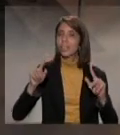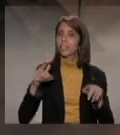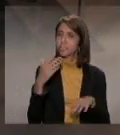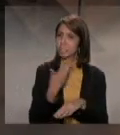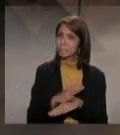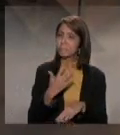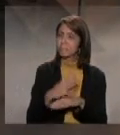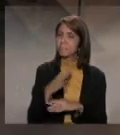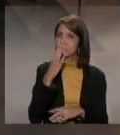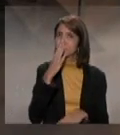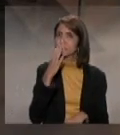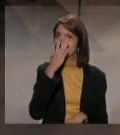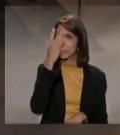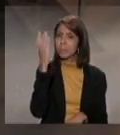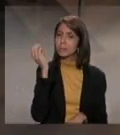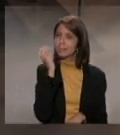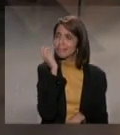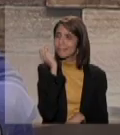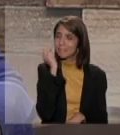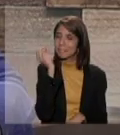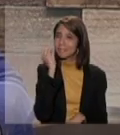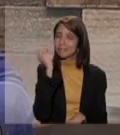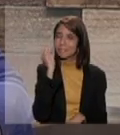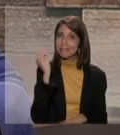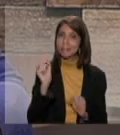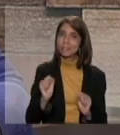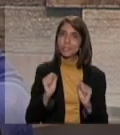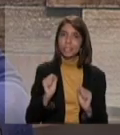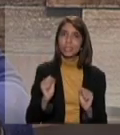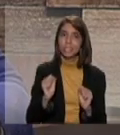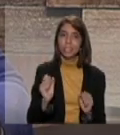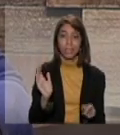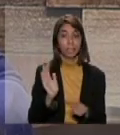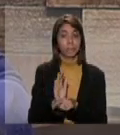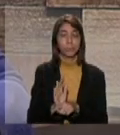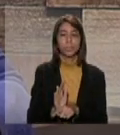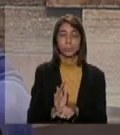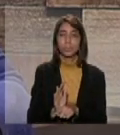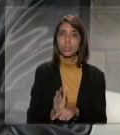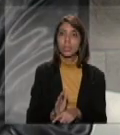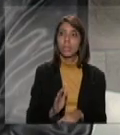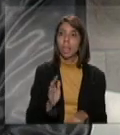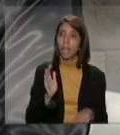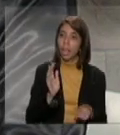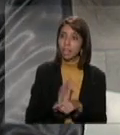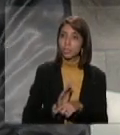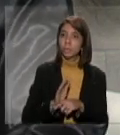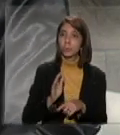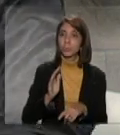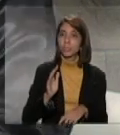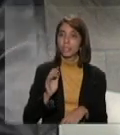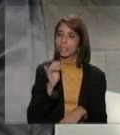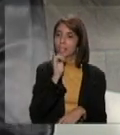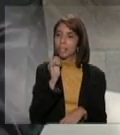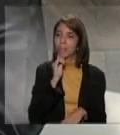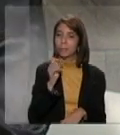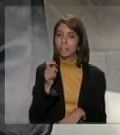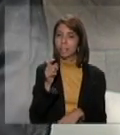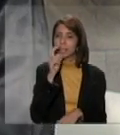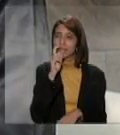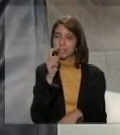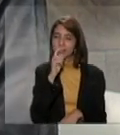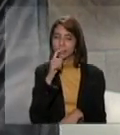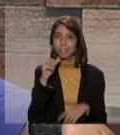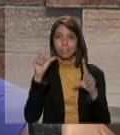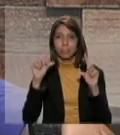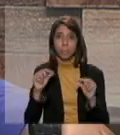É um exercício muito interessante que as pessoas deveriam fazer. É verdade. Ajuda, né? Ajuda. Ajuda até Ajuda muito. Você